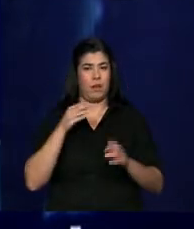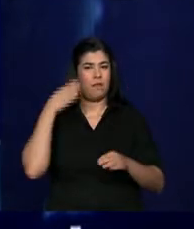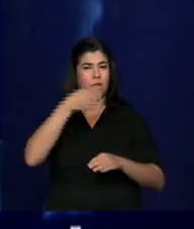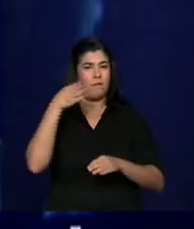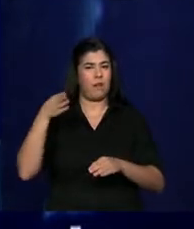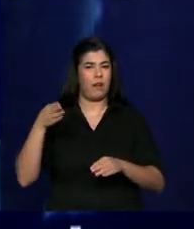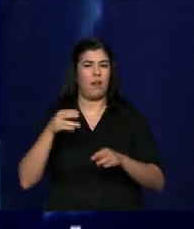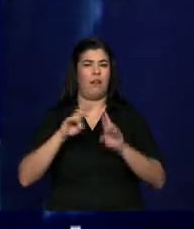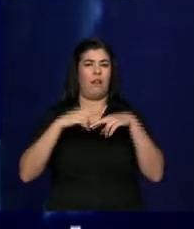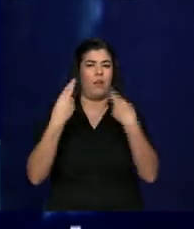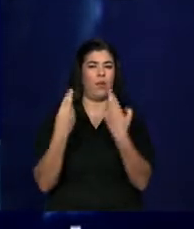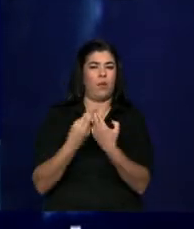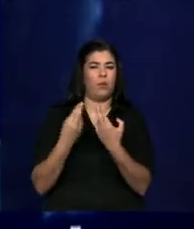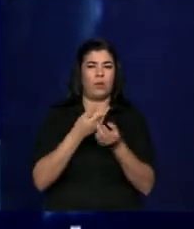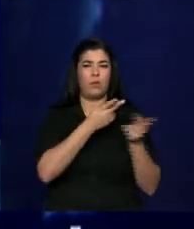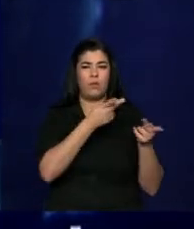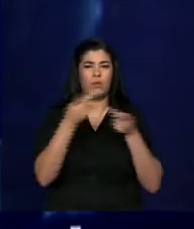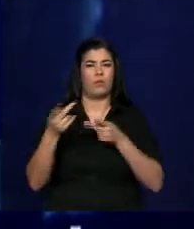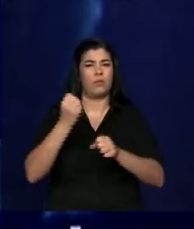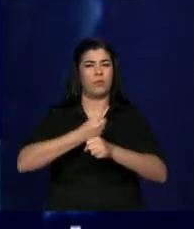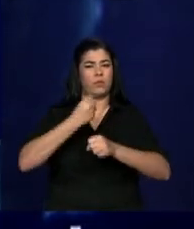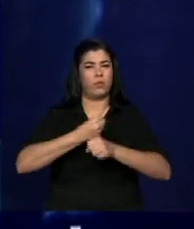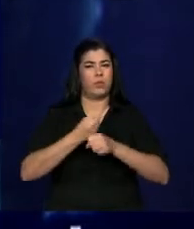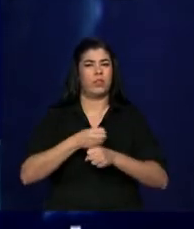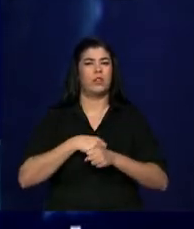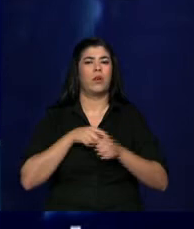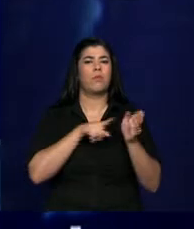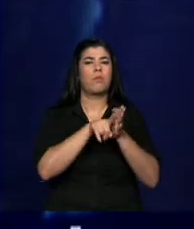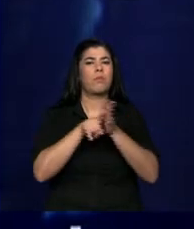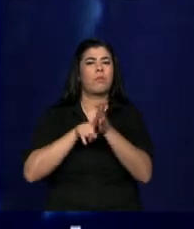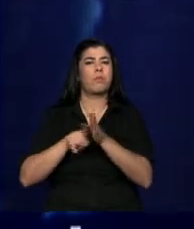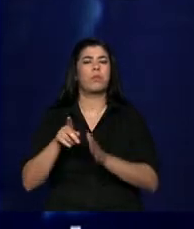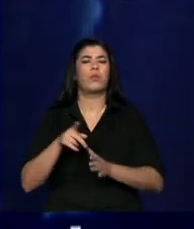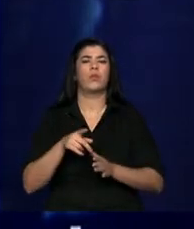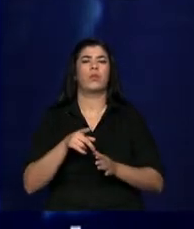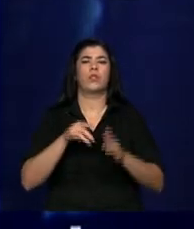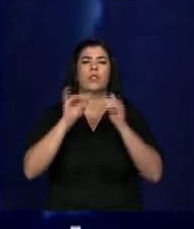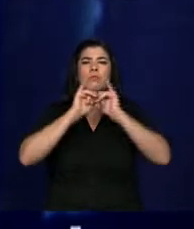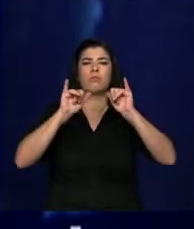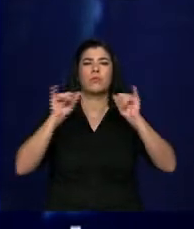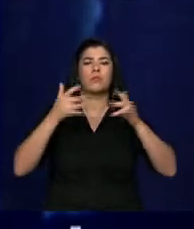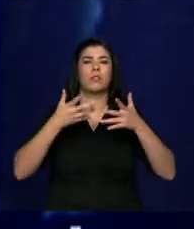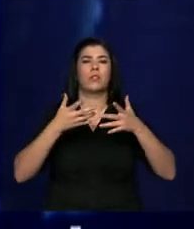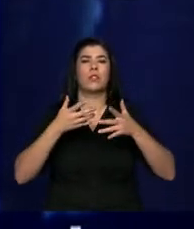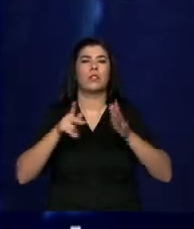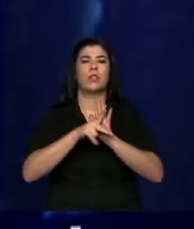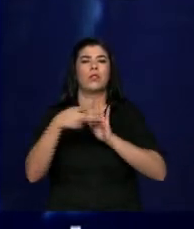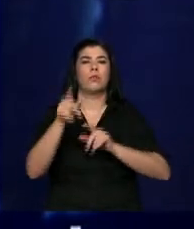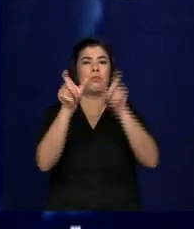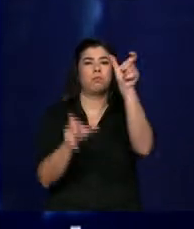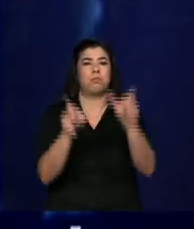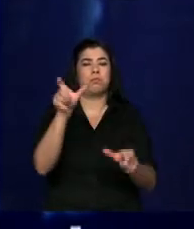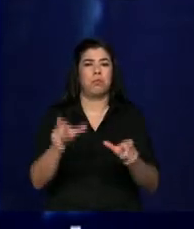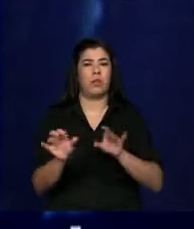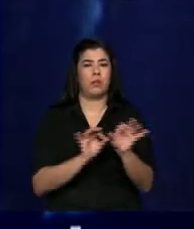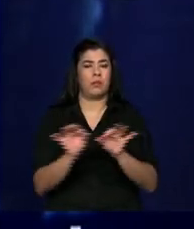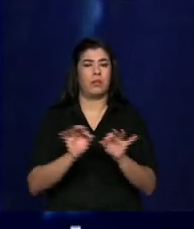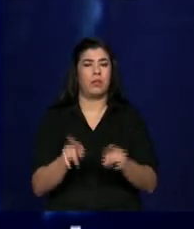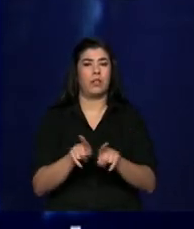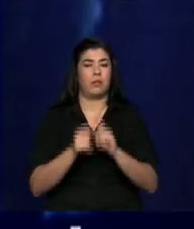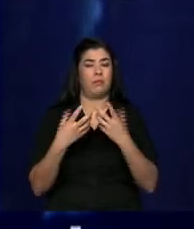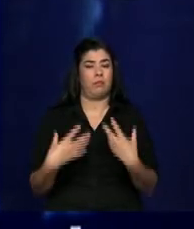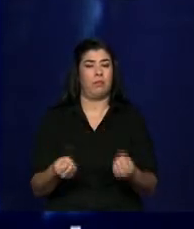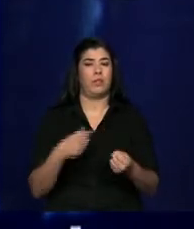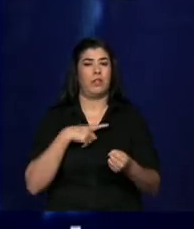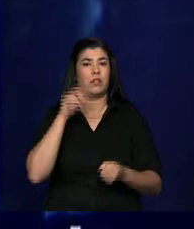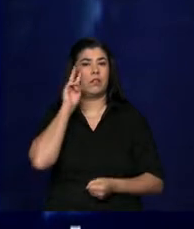ele visita a obra, ele busca informações dos bastidores mesmo da organização, que permitem a